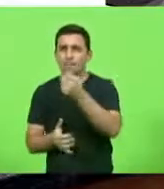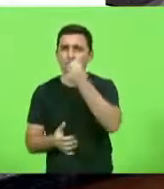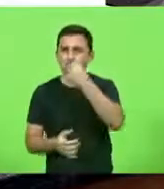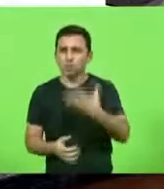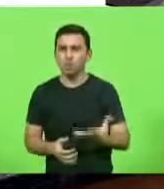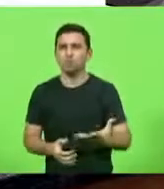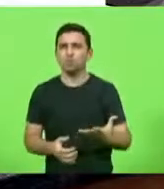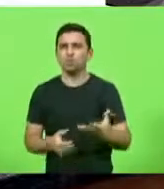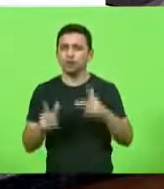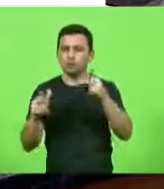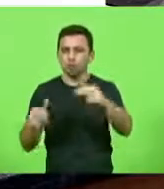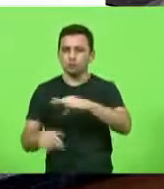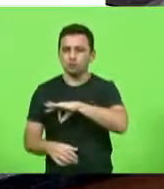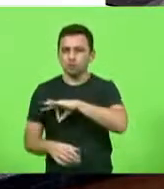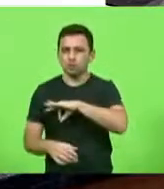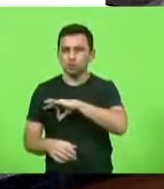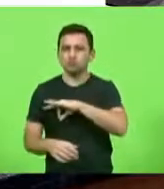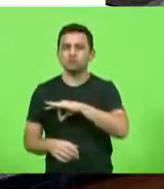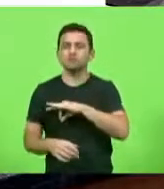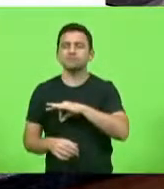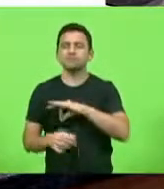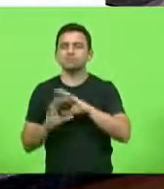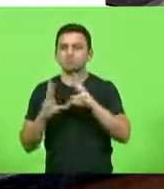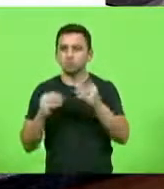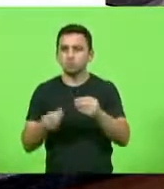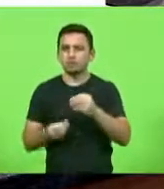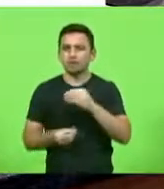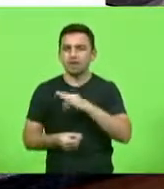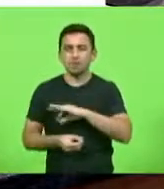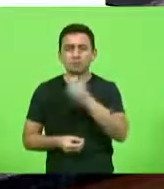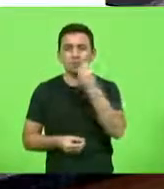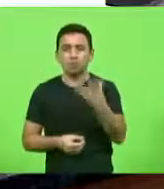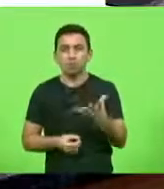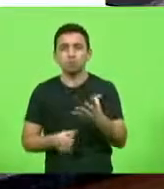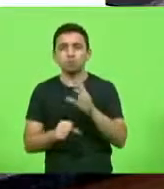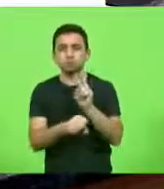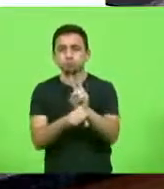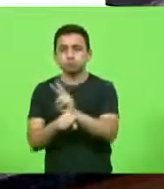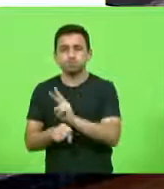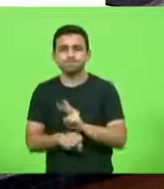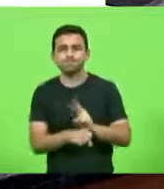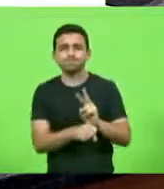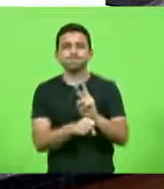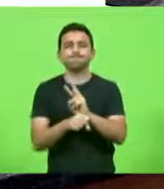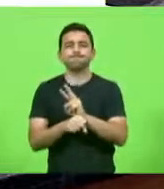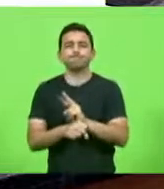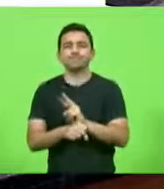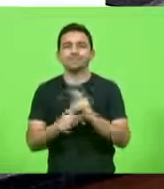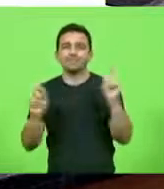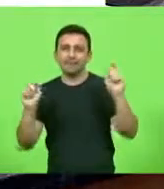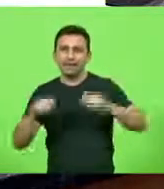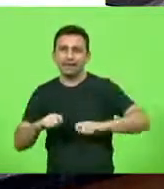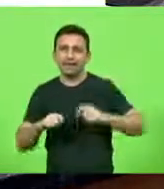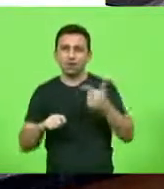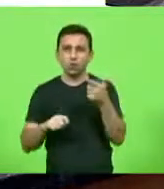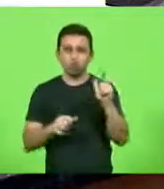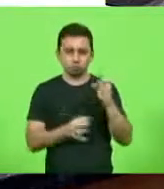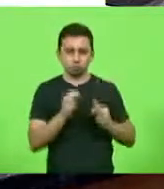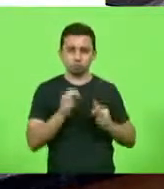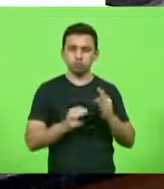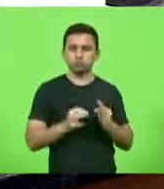com uma polícia militar também bem paga, bem remunerada, se sentindo protegida, acolhida, que tem uma retaguarda